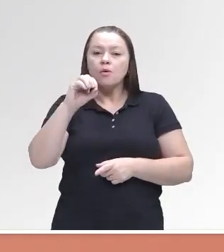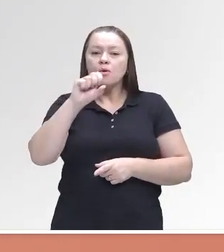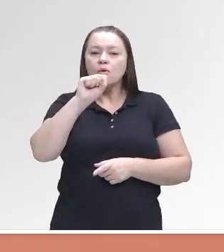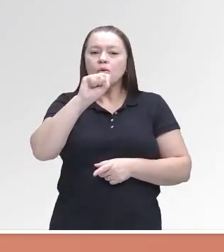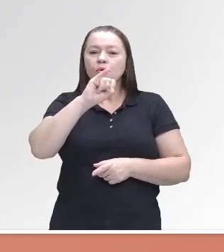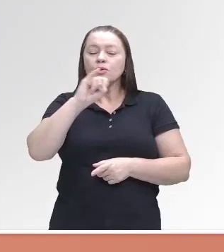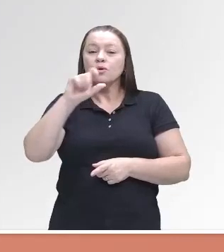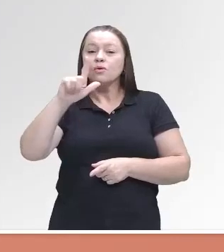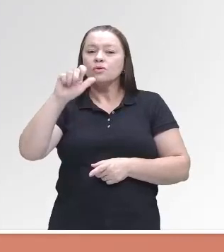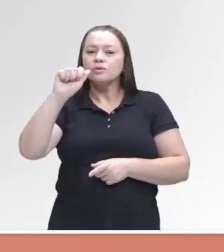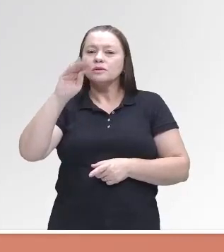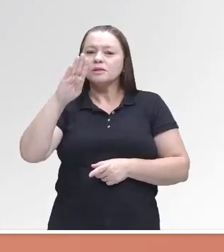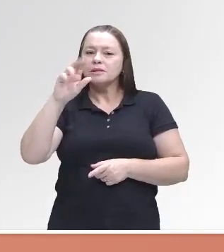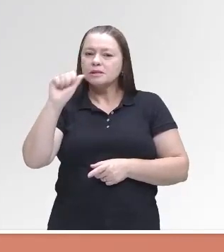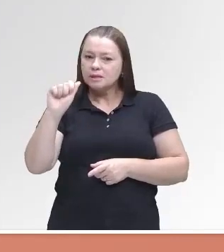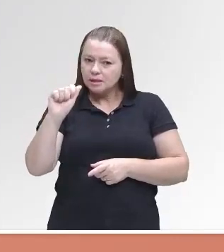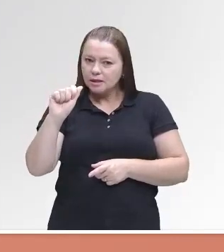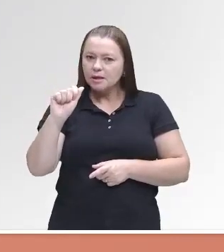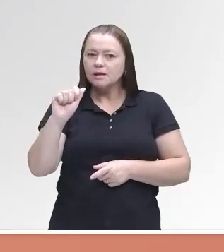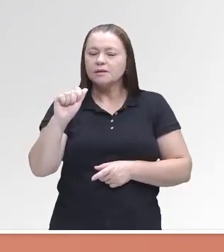Não ouvi?